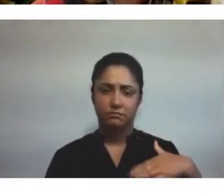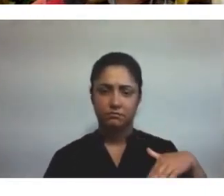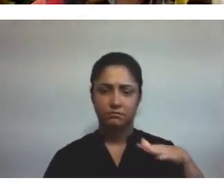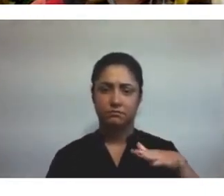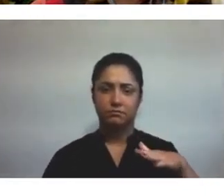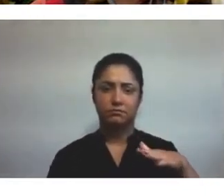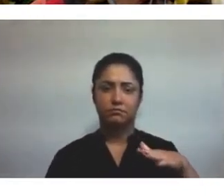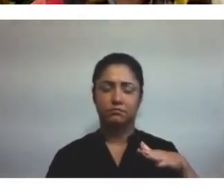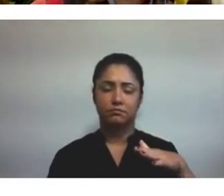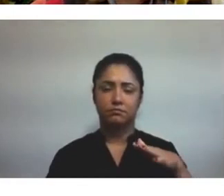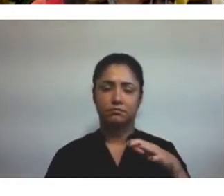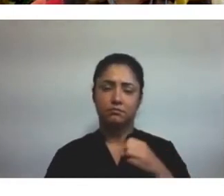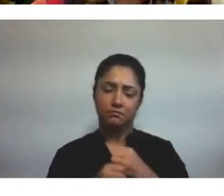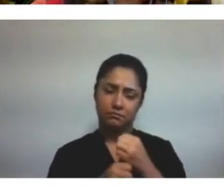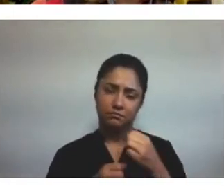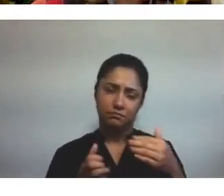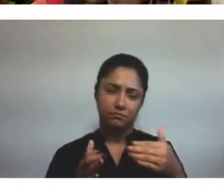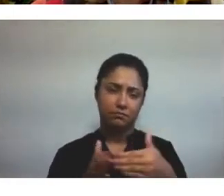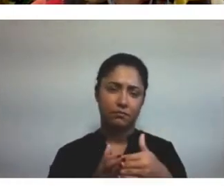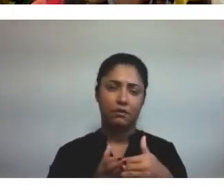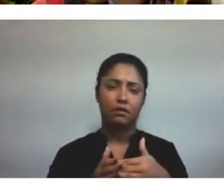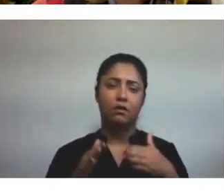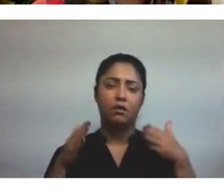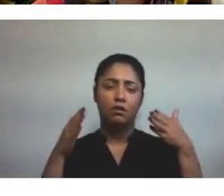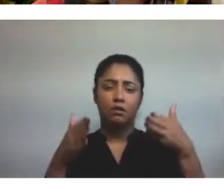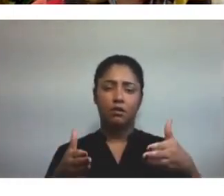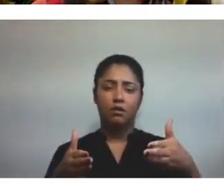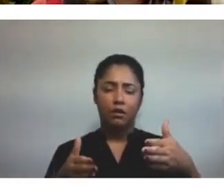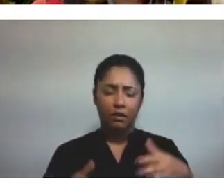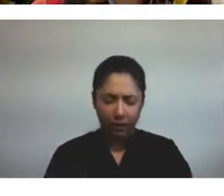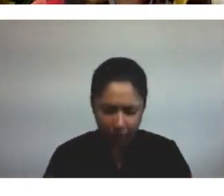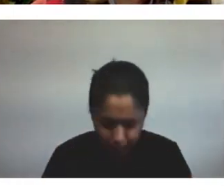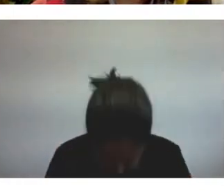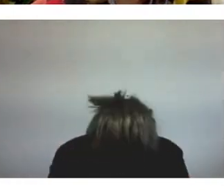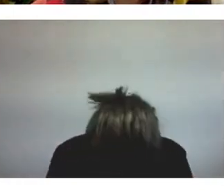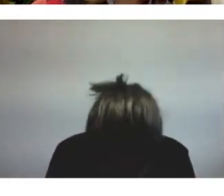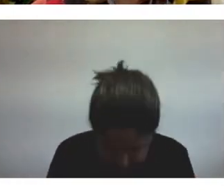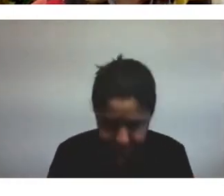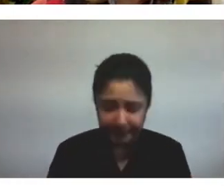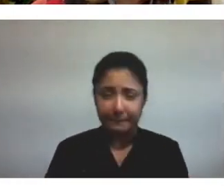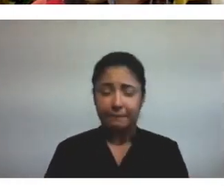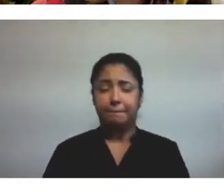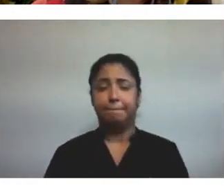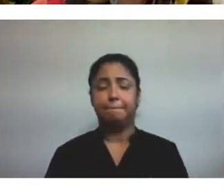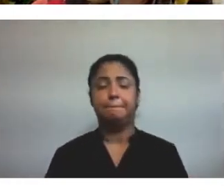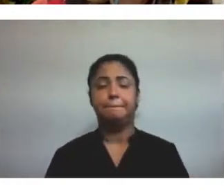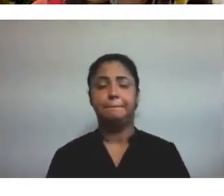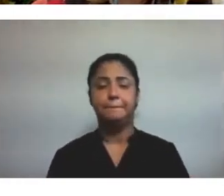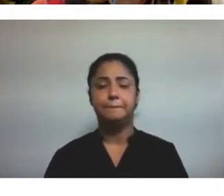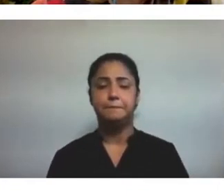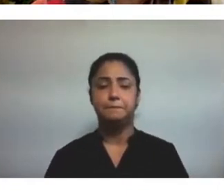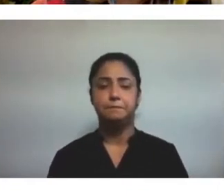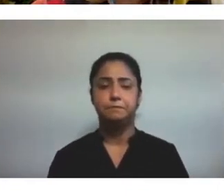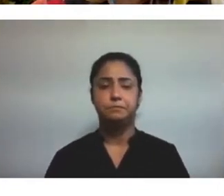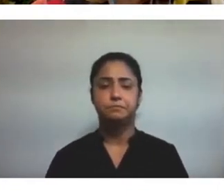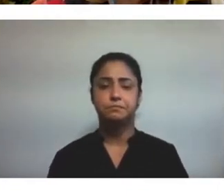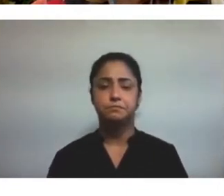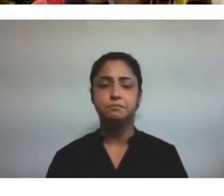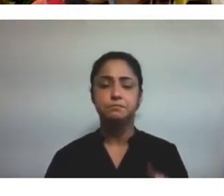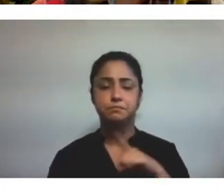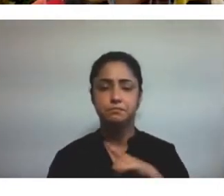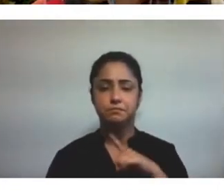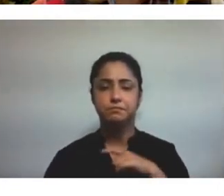décadas, tem sido voltada para a informação no contexto da saúde. Então, eu atuo basicamente na nossa